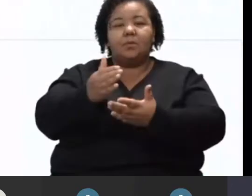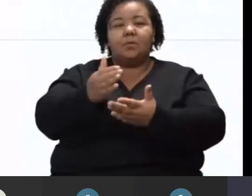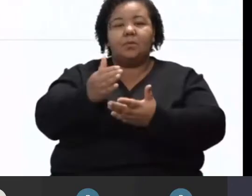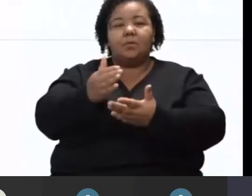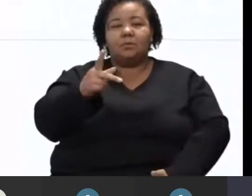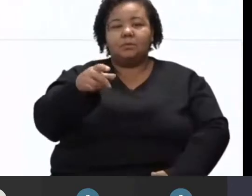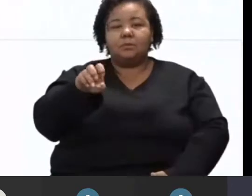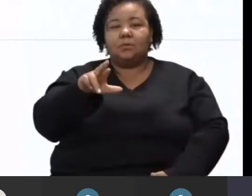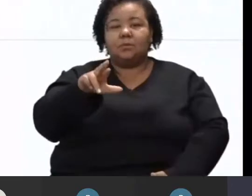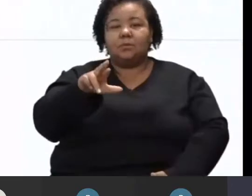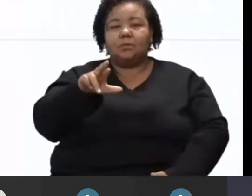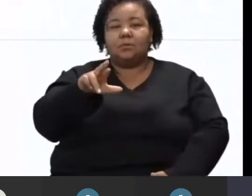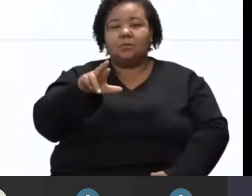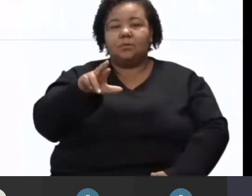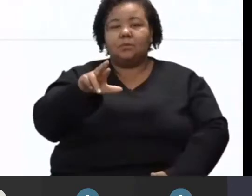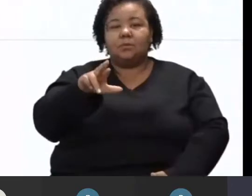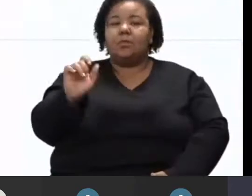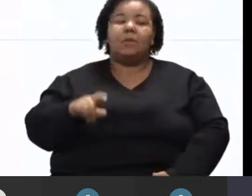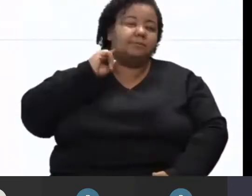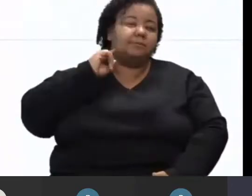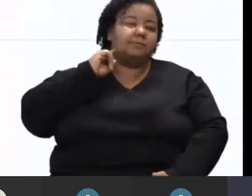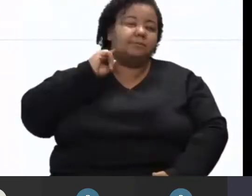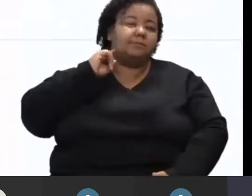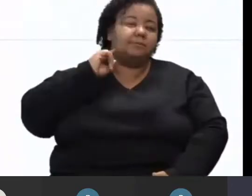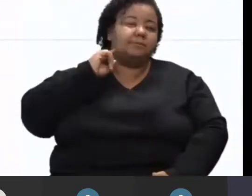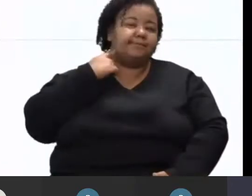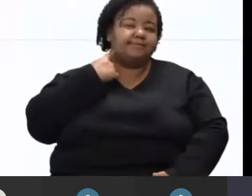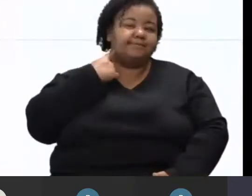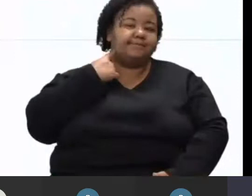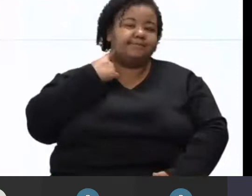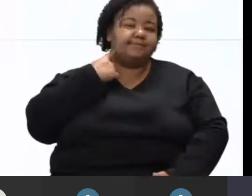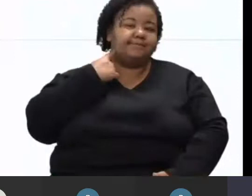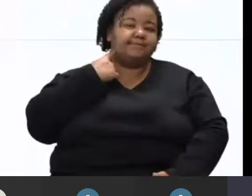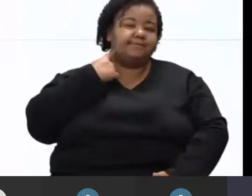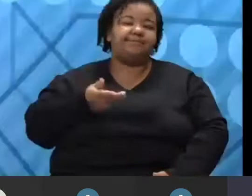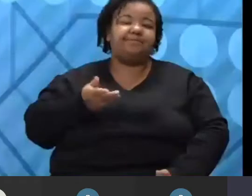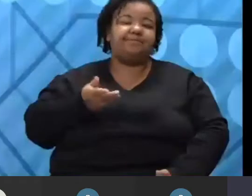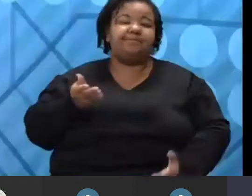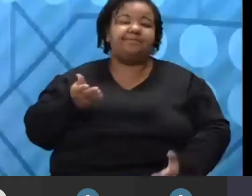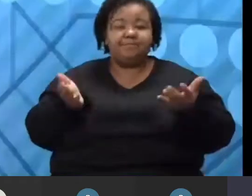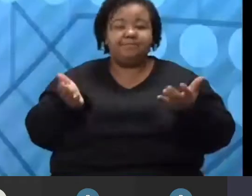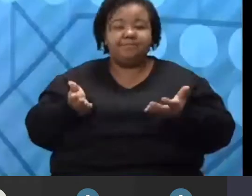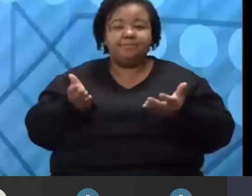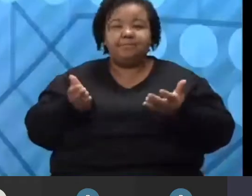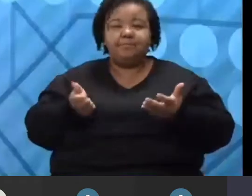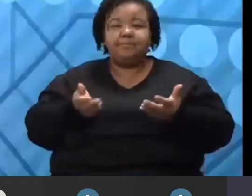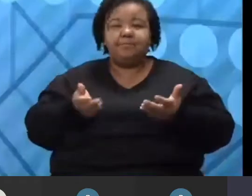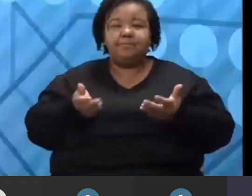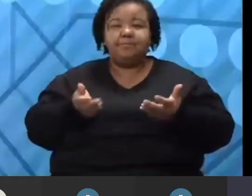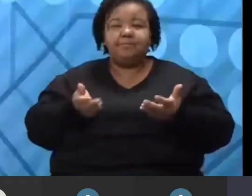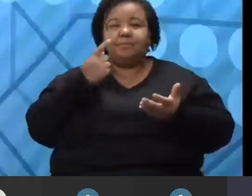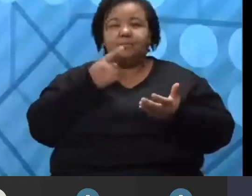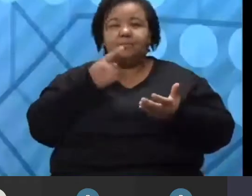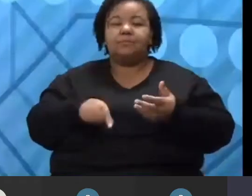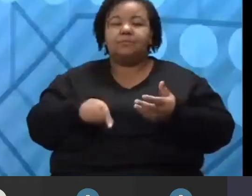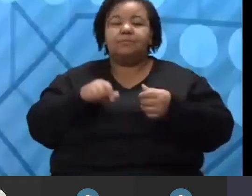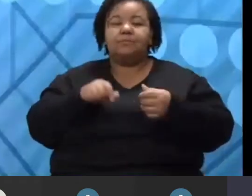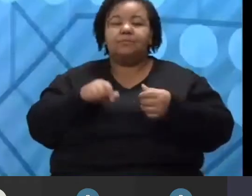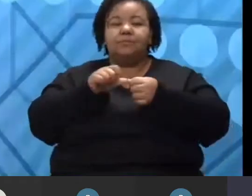que possam estar contaminando esse meio. E aí, então, agora nós veremos como faz para embalar